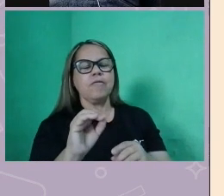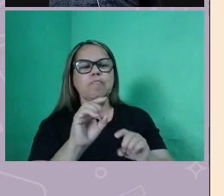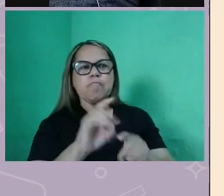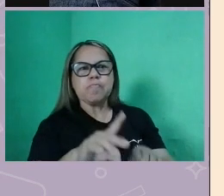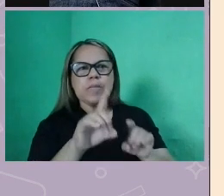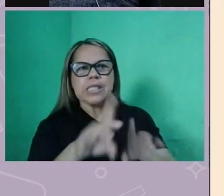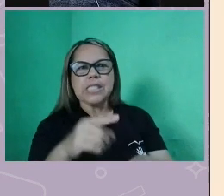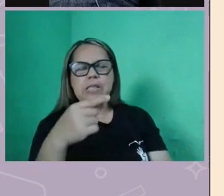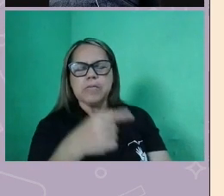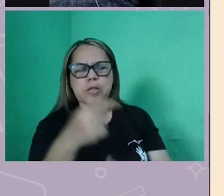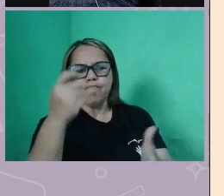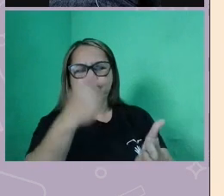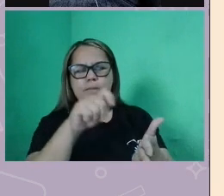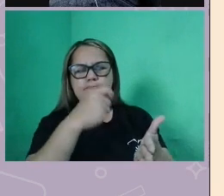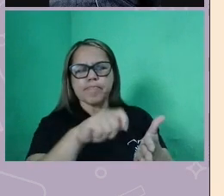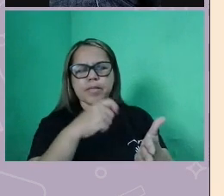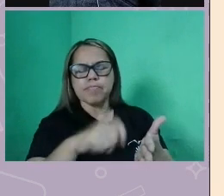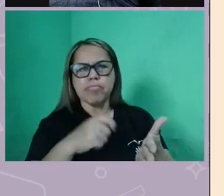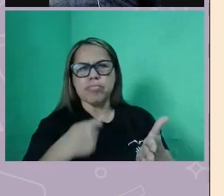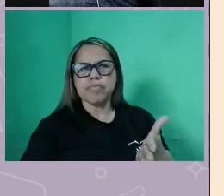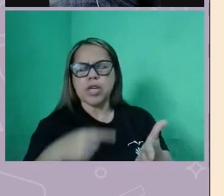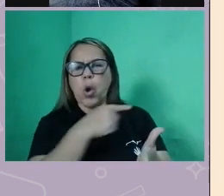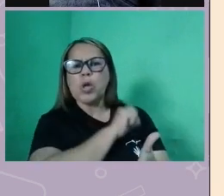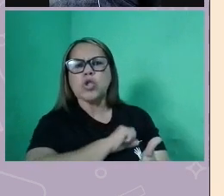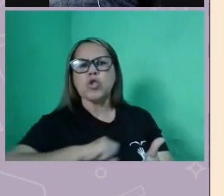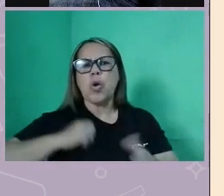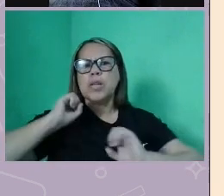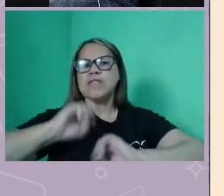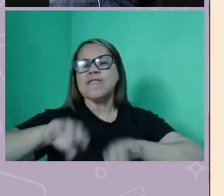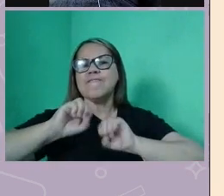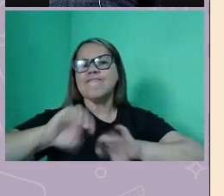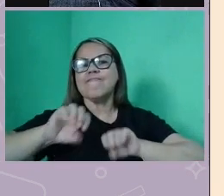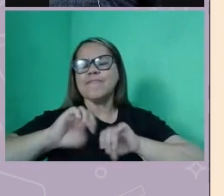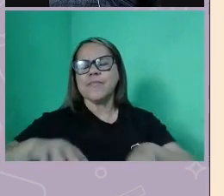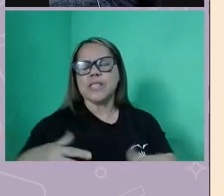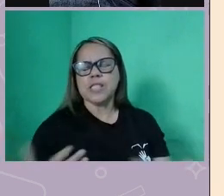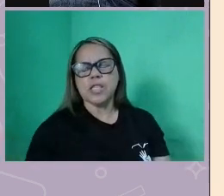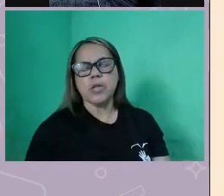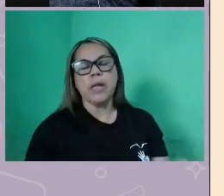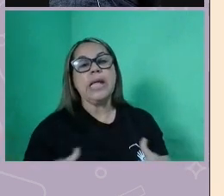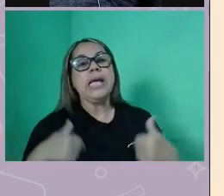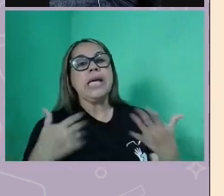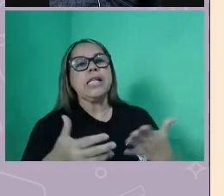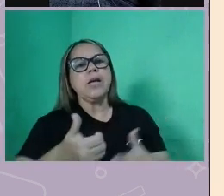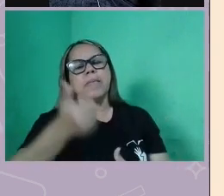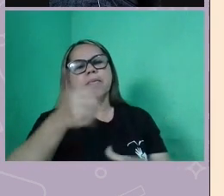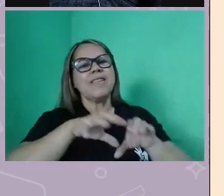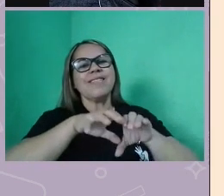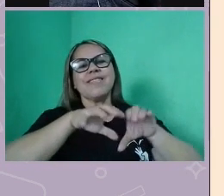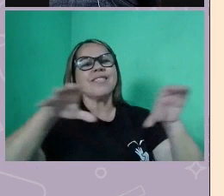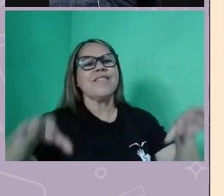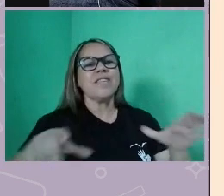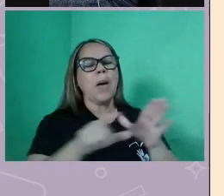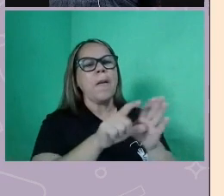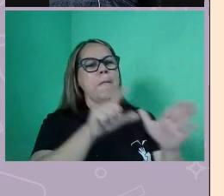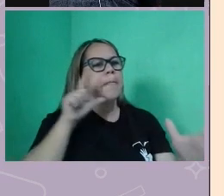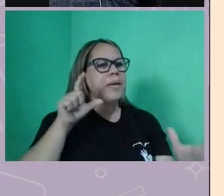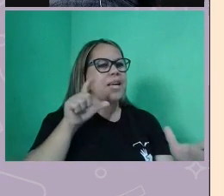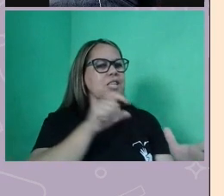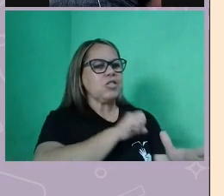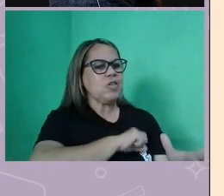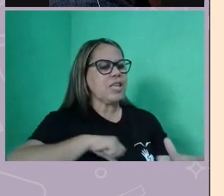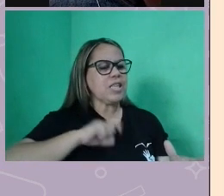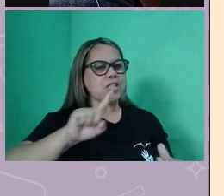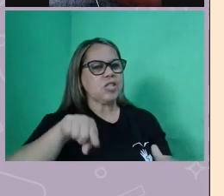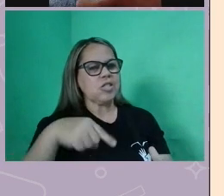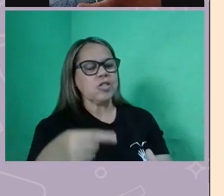que Sócrates pregava propunha enquanto pensador então primeiramente essa divisão entre pré-socráticos e sócrates quer